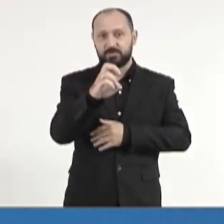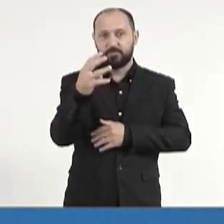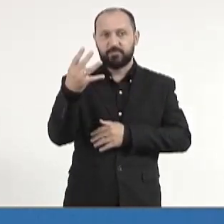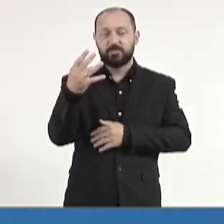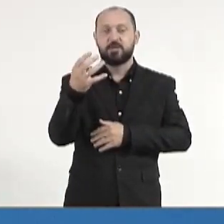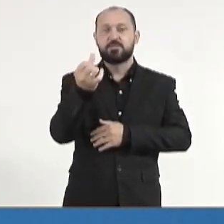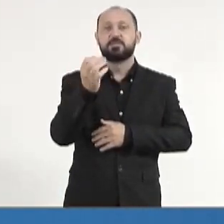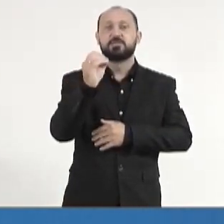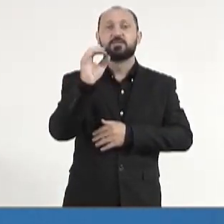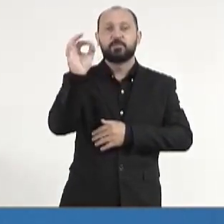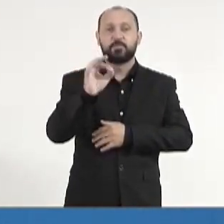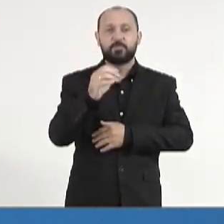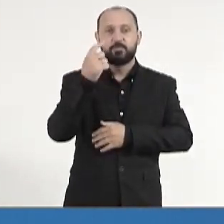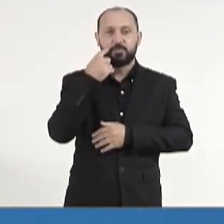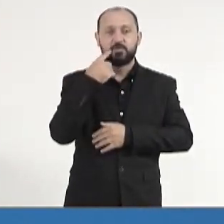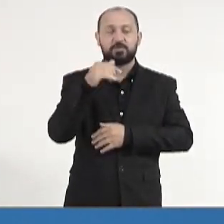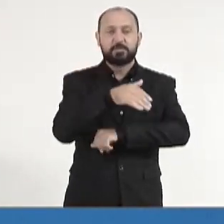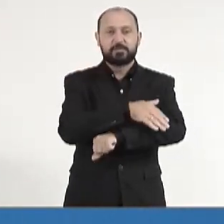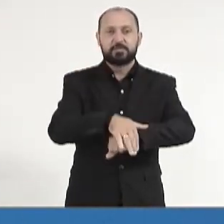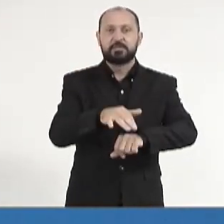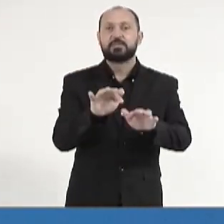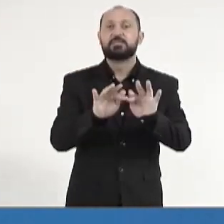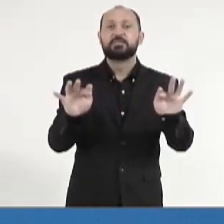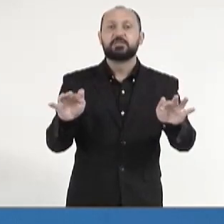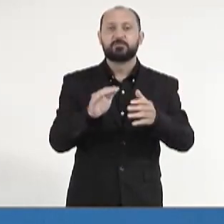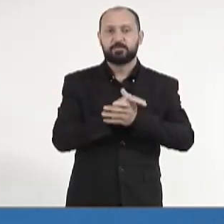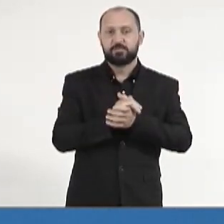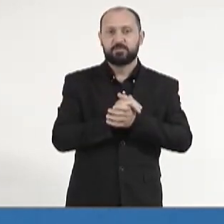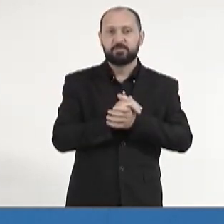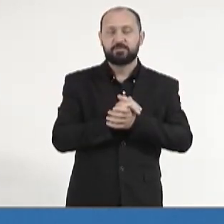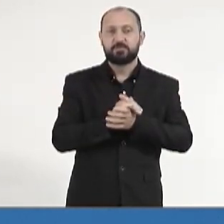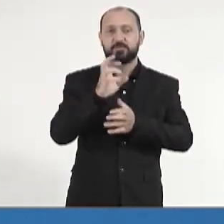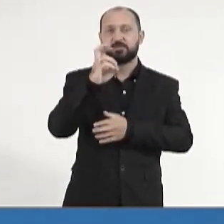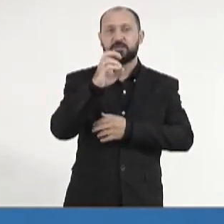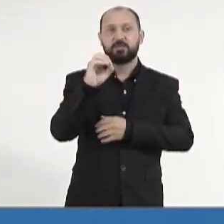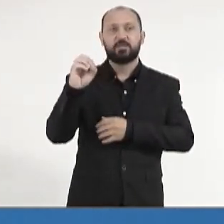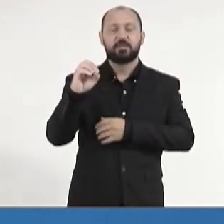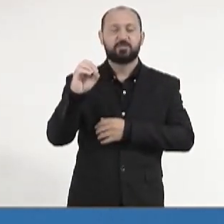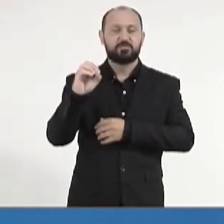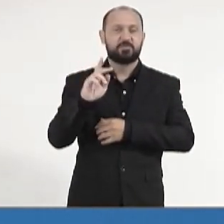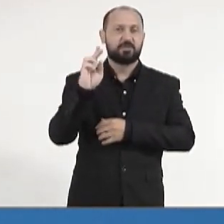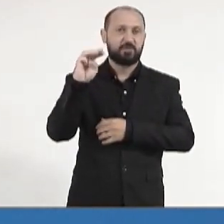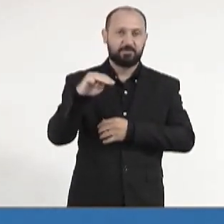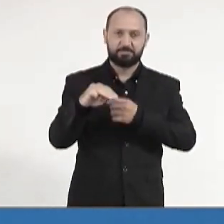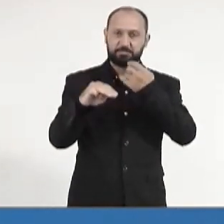com 60% dela em pista simples, ou seja, 500 quilômetros.